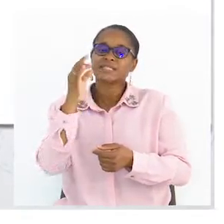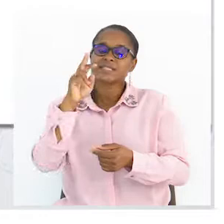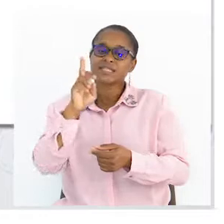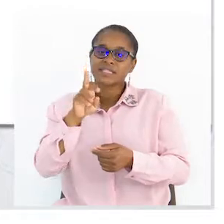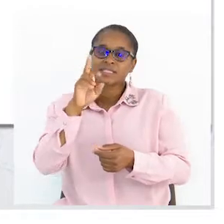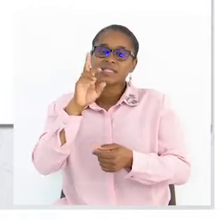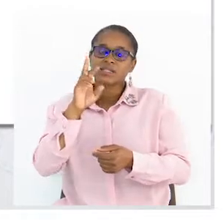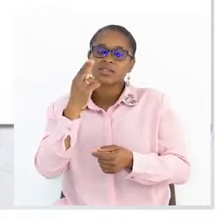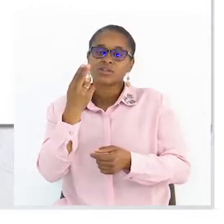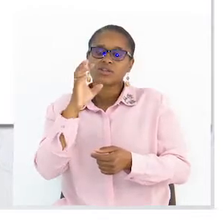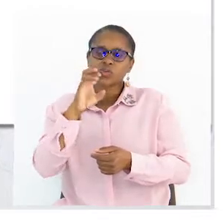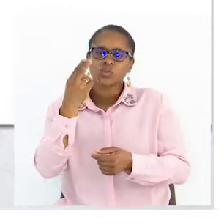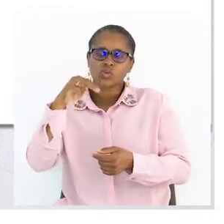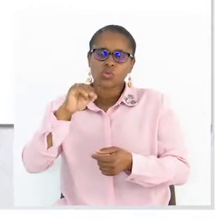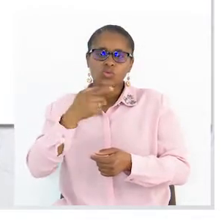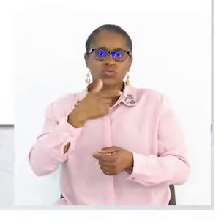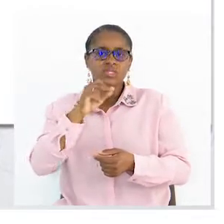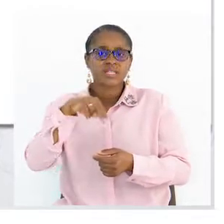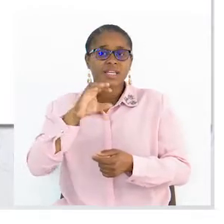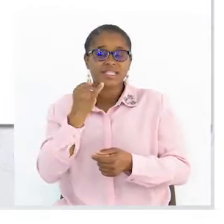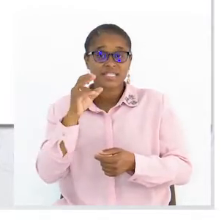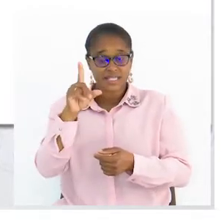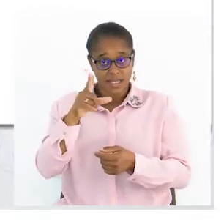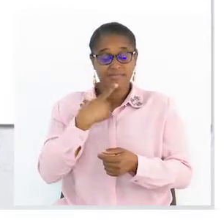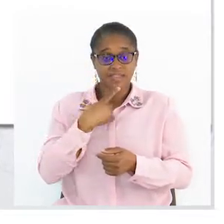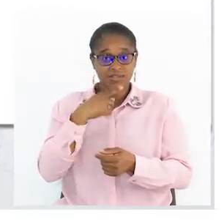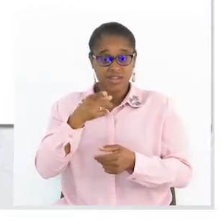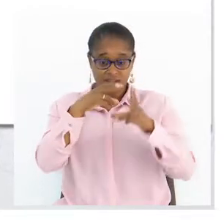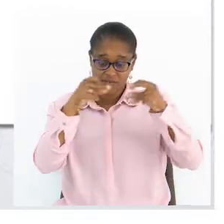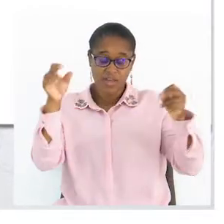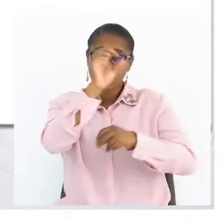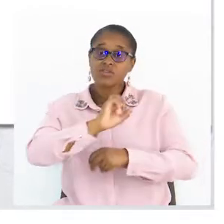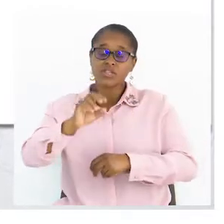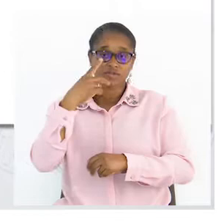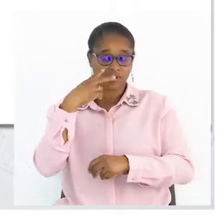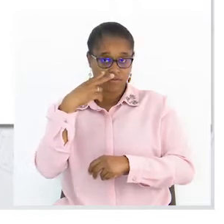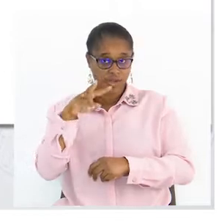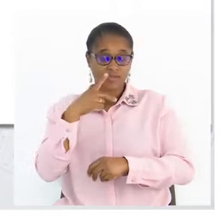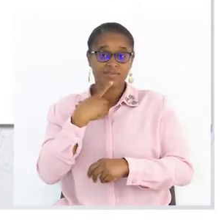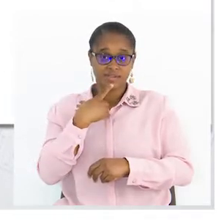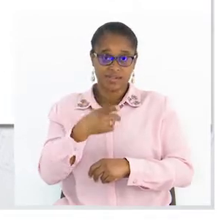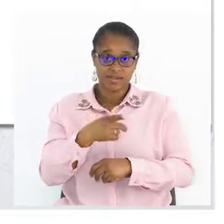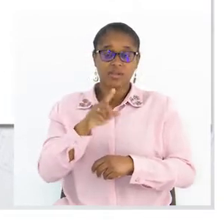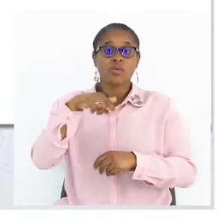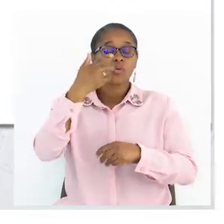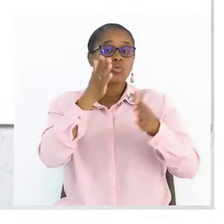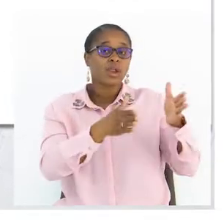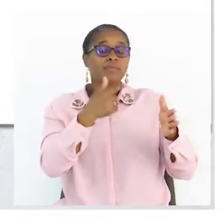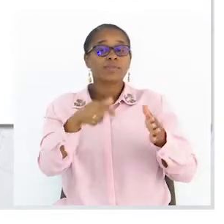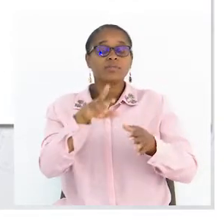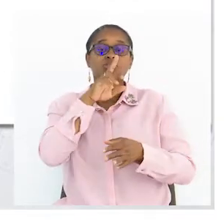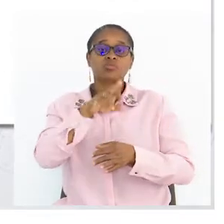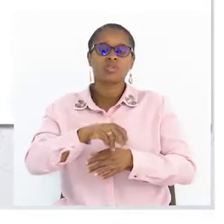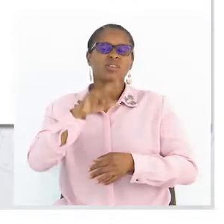bem? Nessa frase vocês vão ver, certo? Agora, do outro lado já vamos ter a